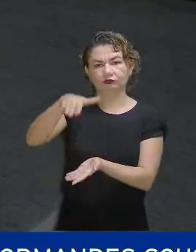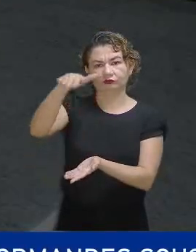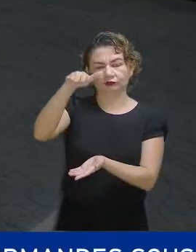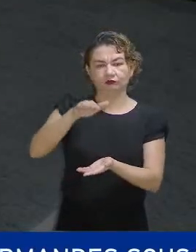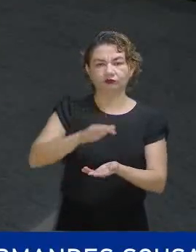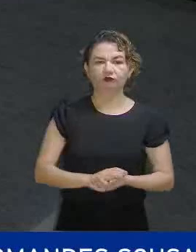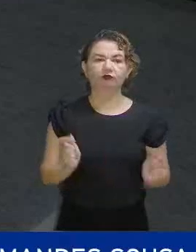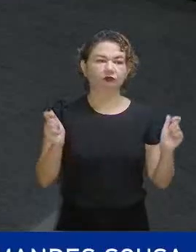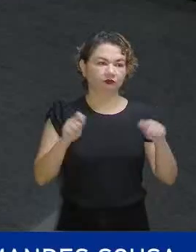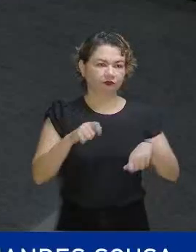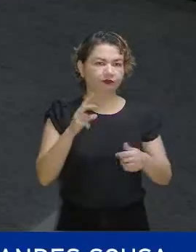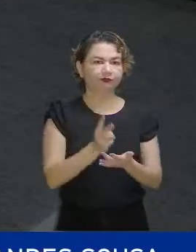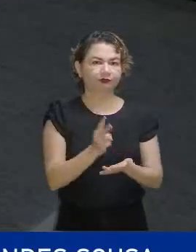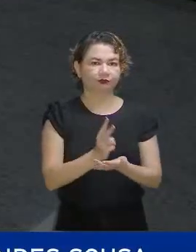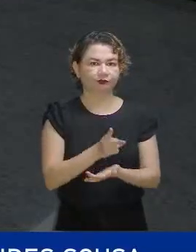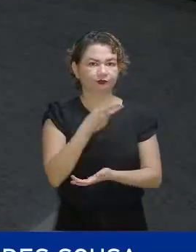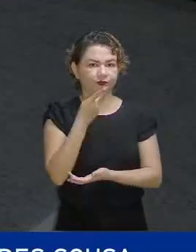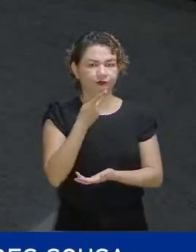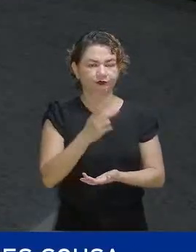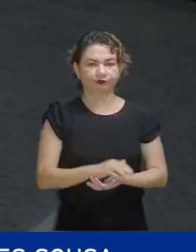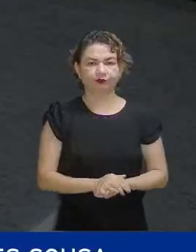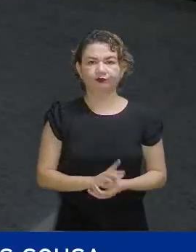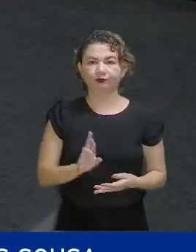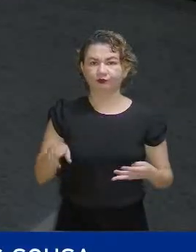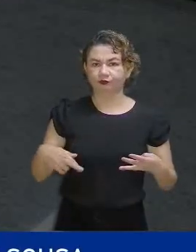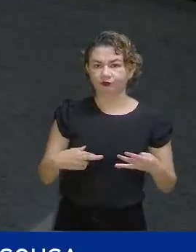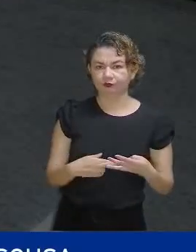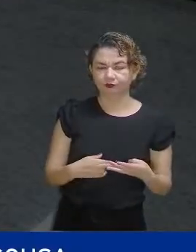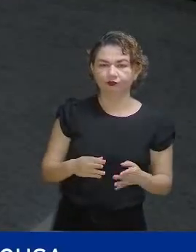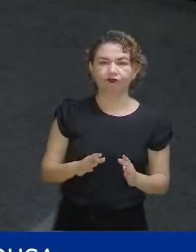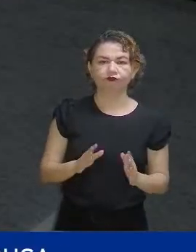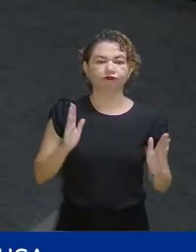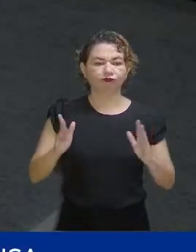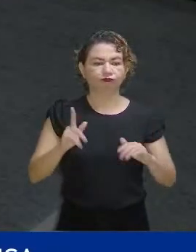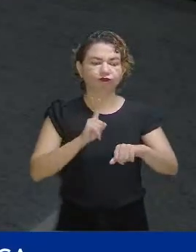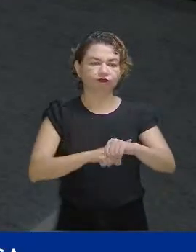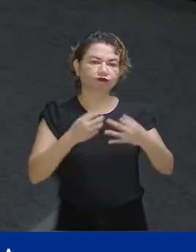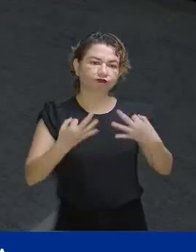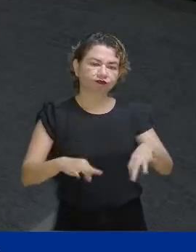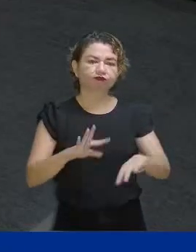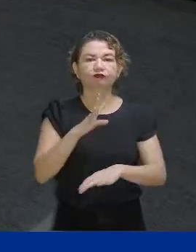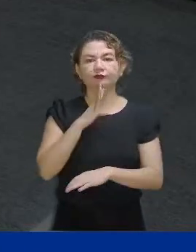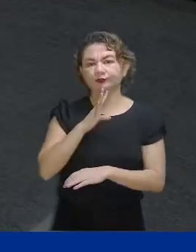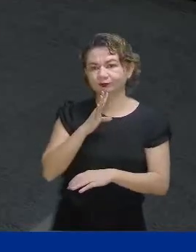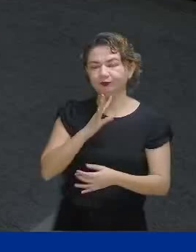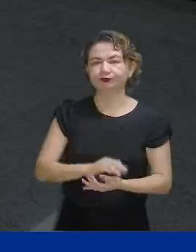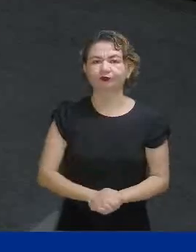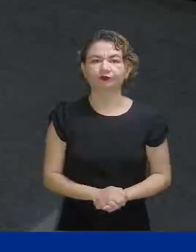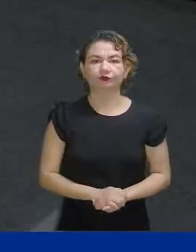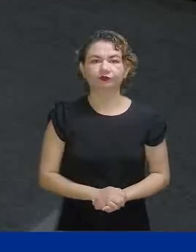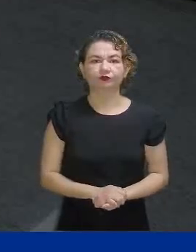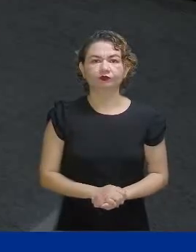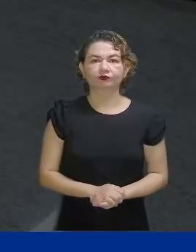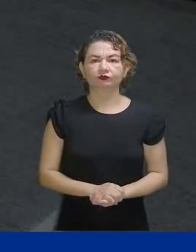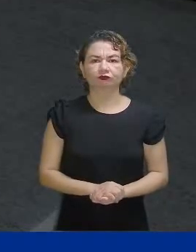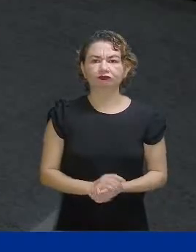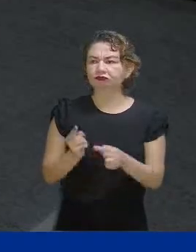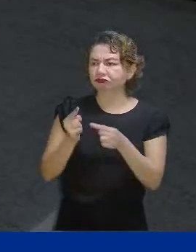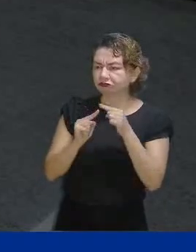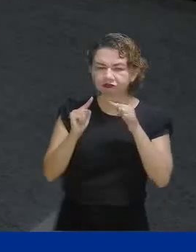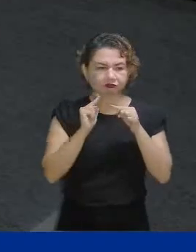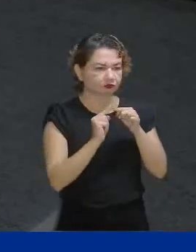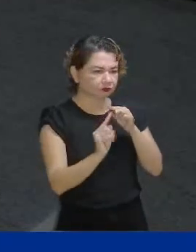belezinha, nariz afilado, batom rosa, traz toga preta e mais de amplo do plenário. Com a palavra, o juiz Anselmo Gonçalves. Alguma objeção